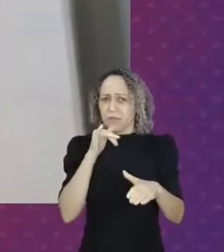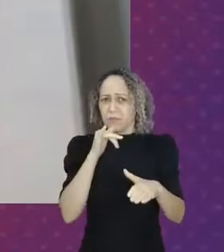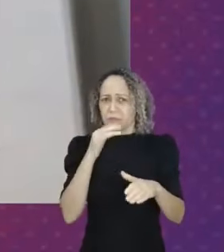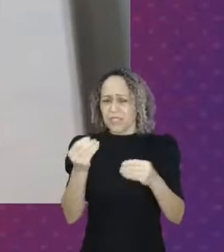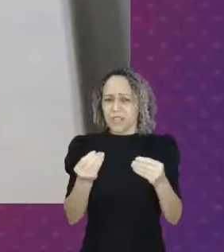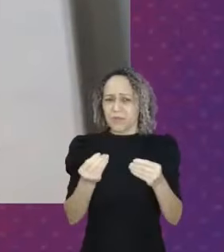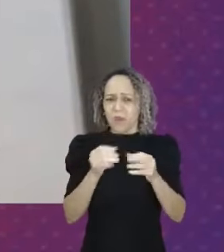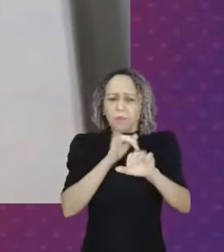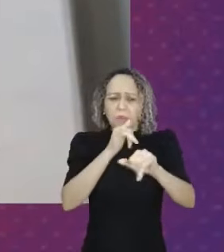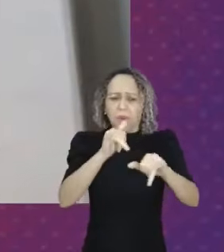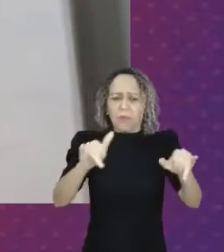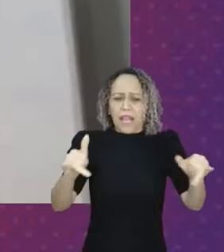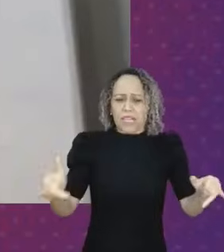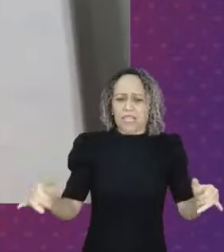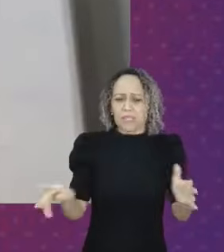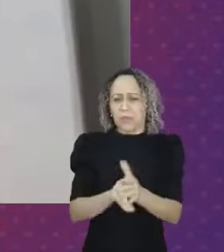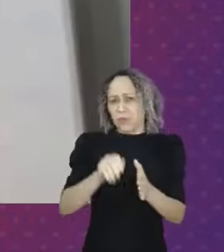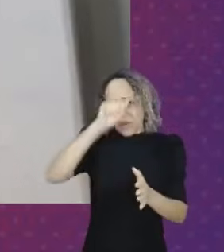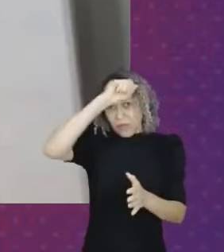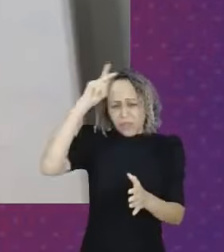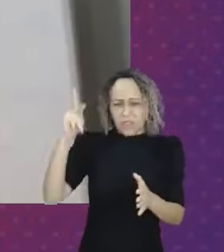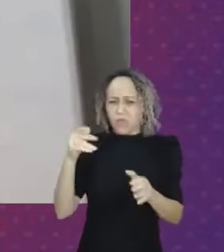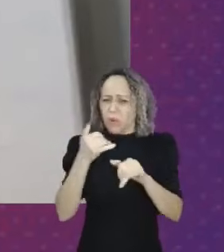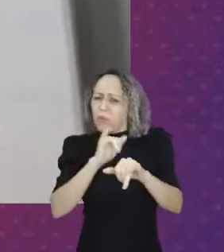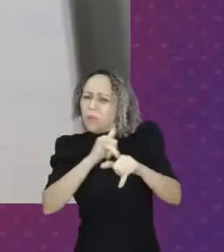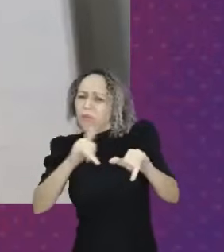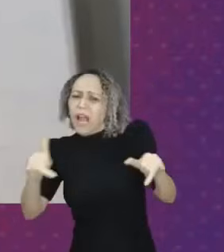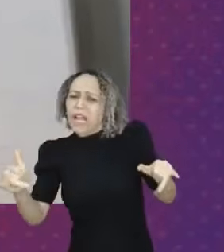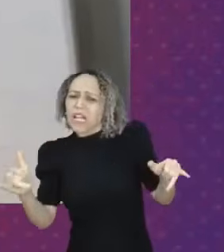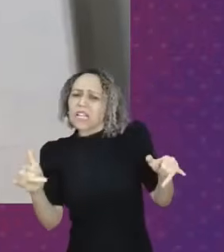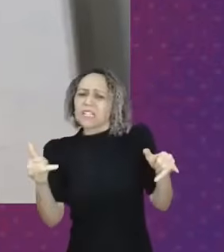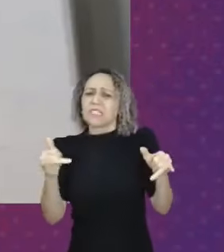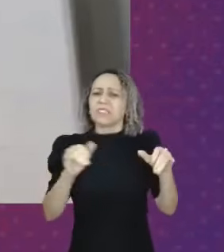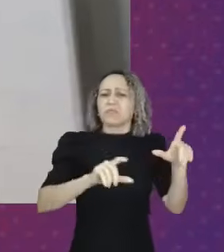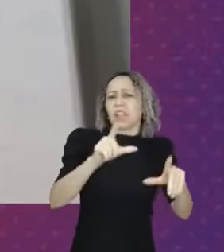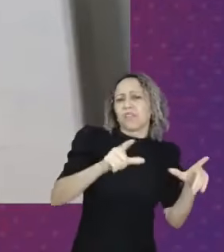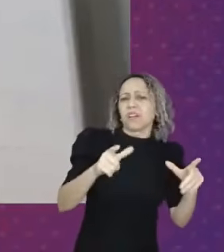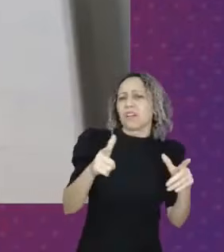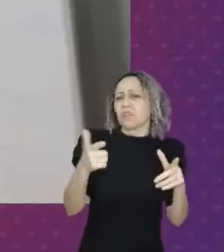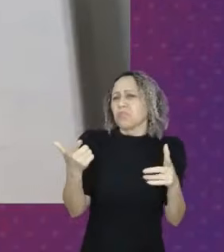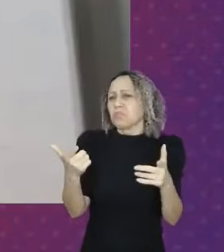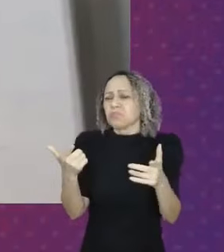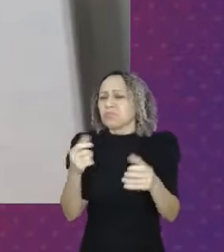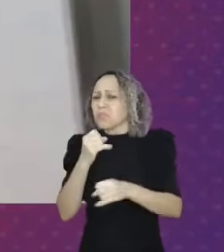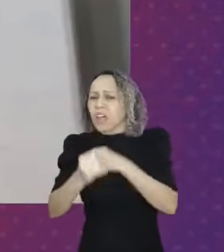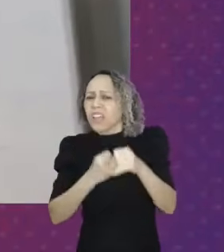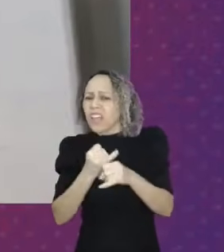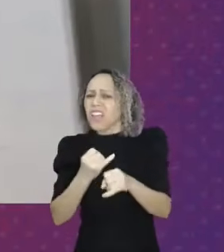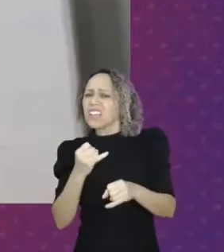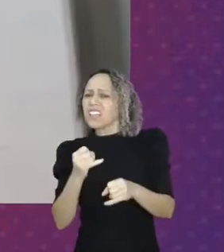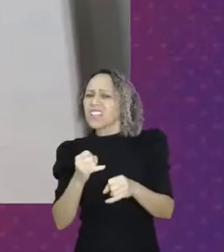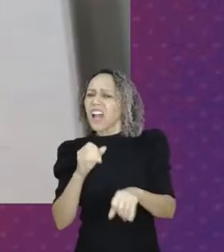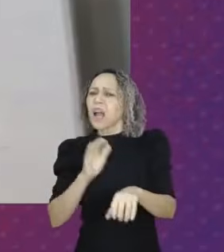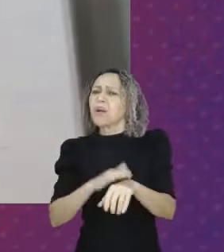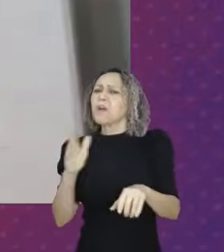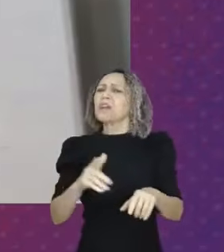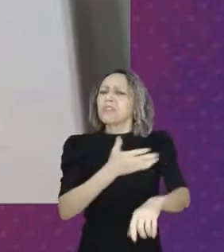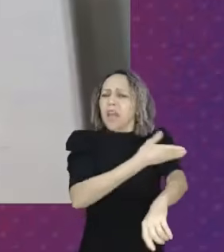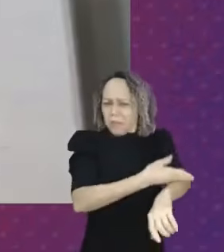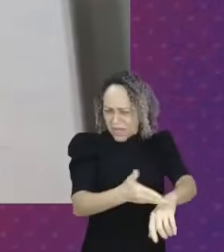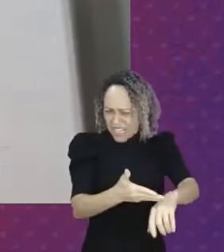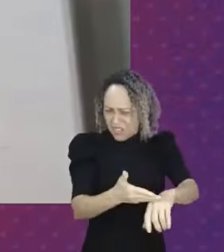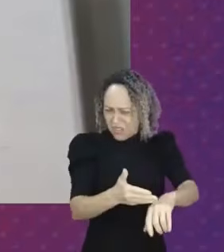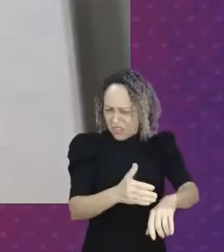propaganda, eles se sentem representados? Eles sentem que aquele ali é o município deles, de fato, que eles estão representados ali?